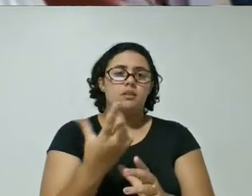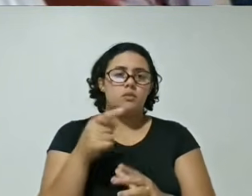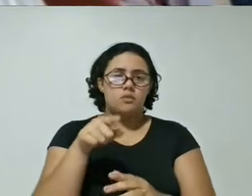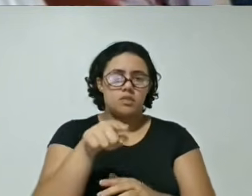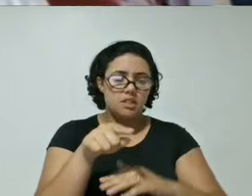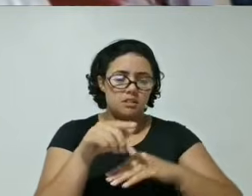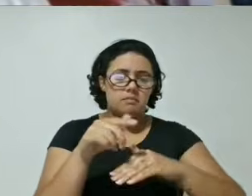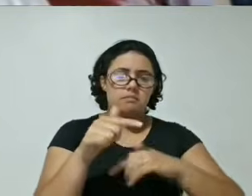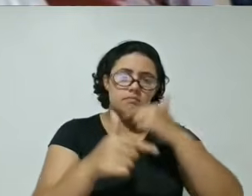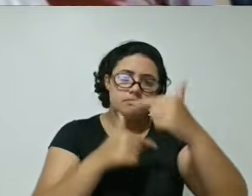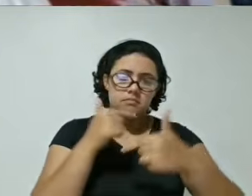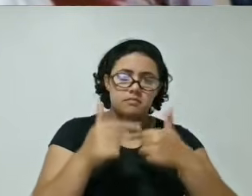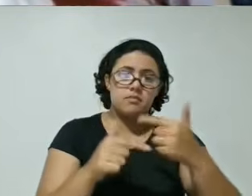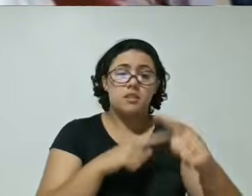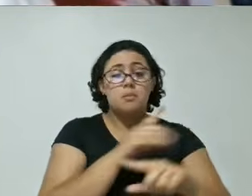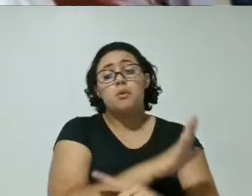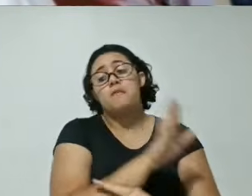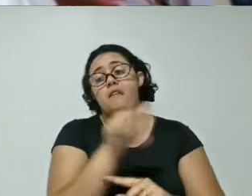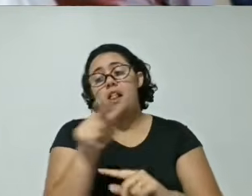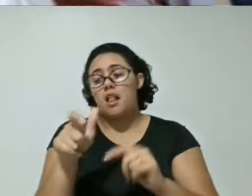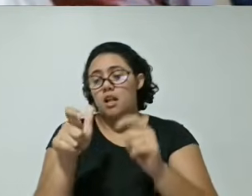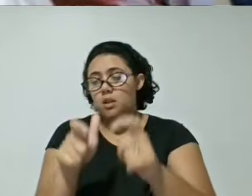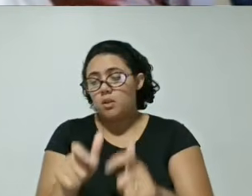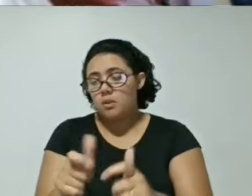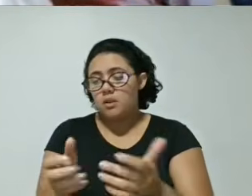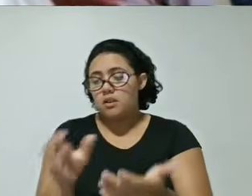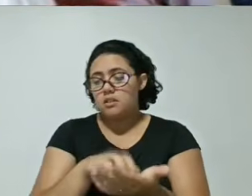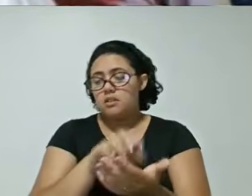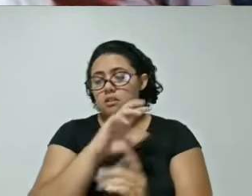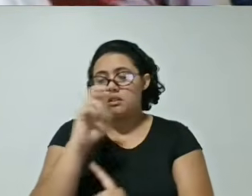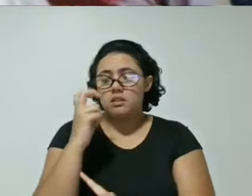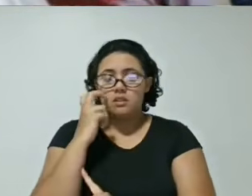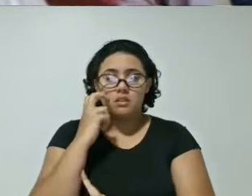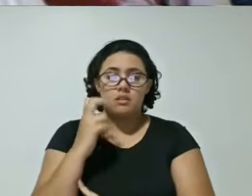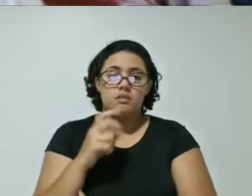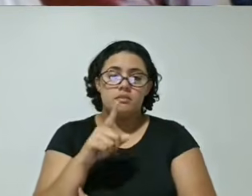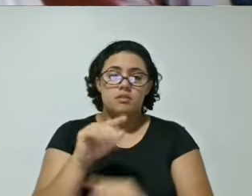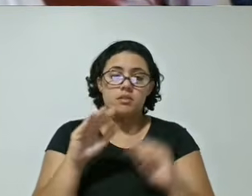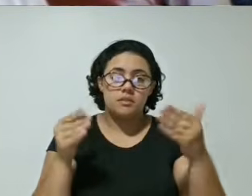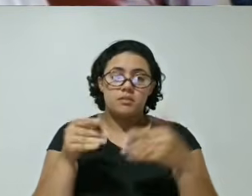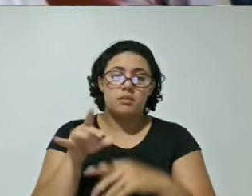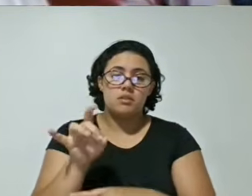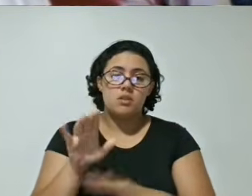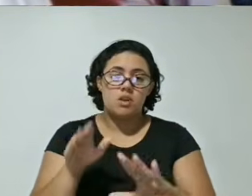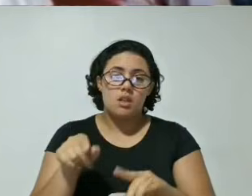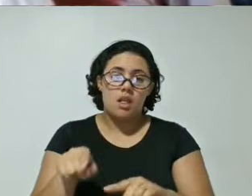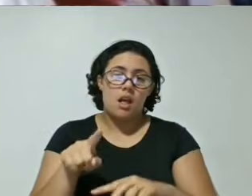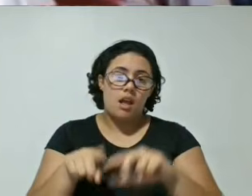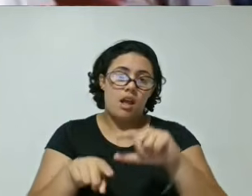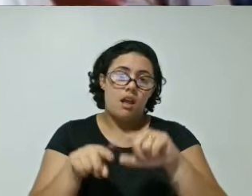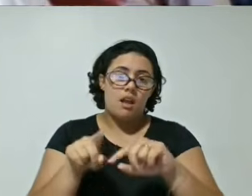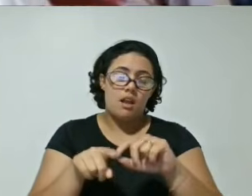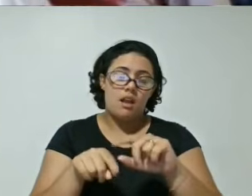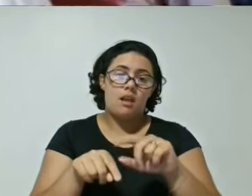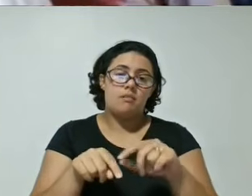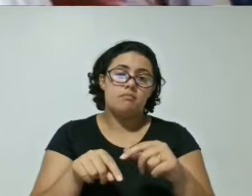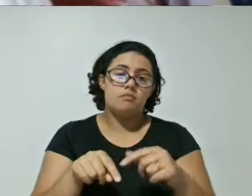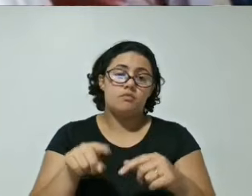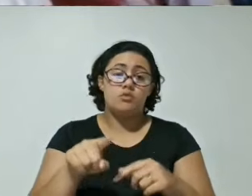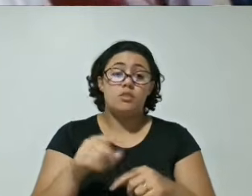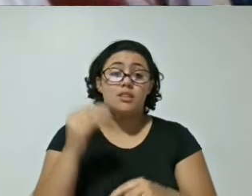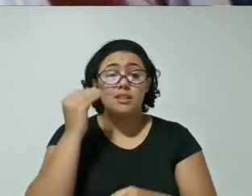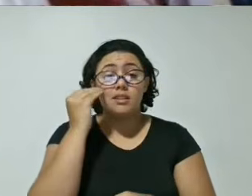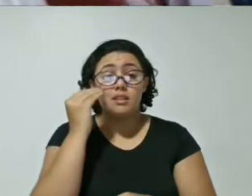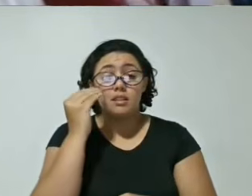você fala que você não ficou somente dentro do equipamento, mas que você também tentou entender toda essa